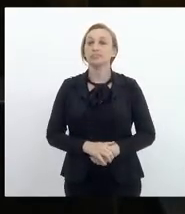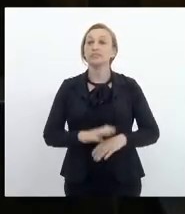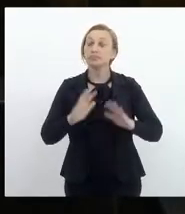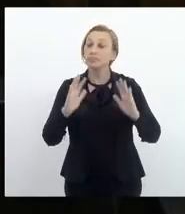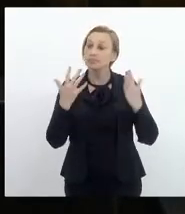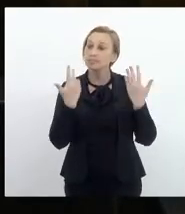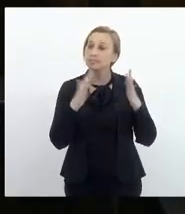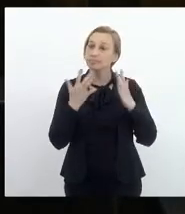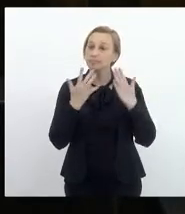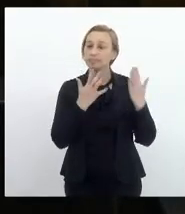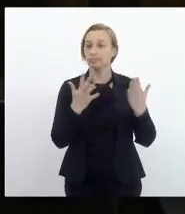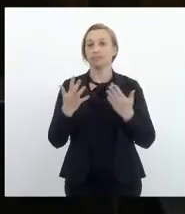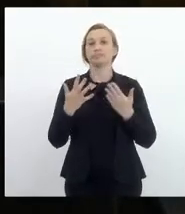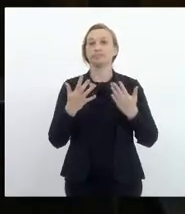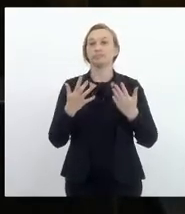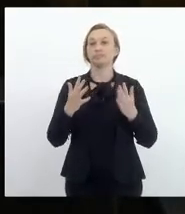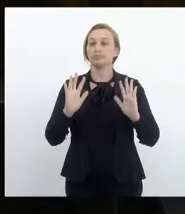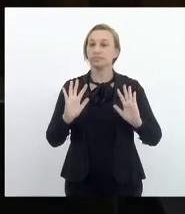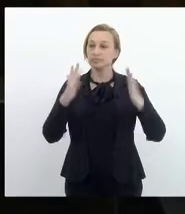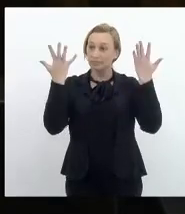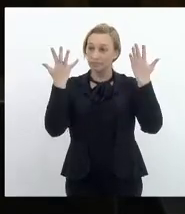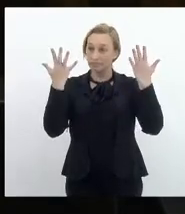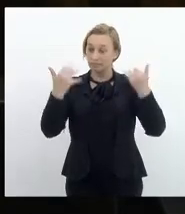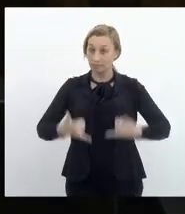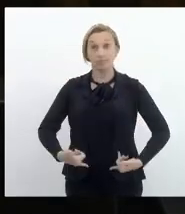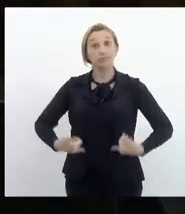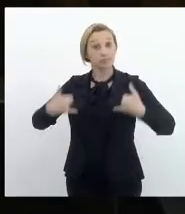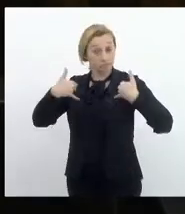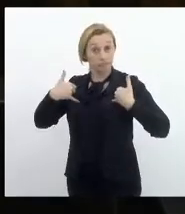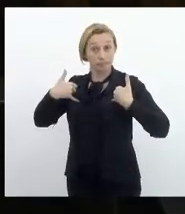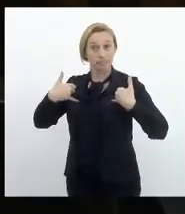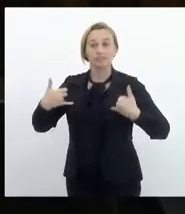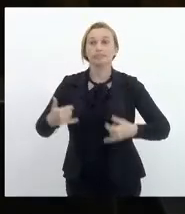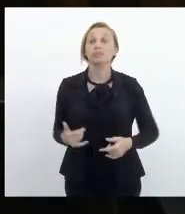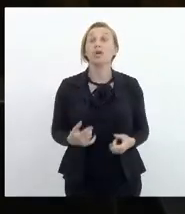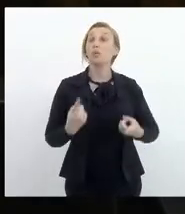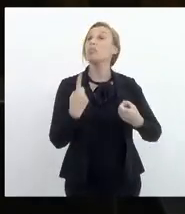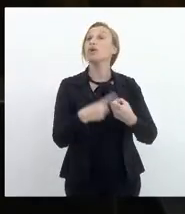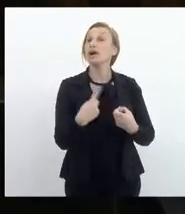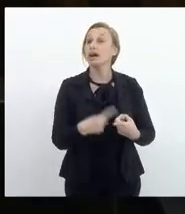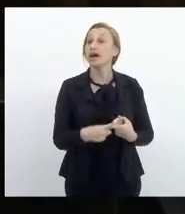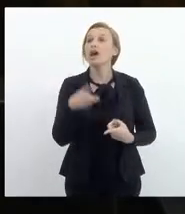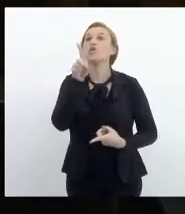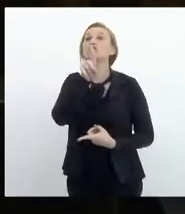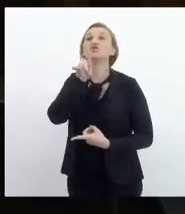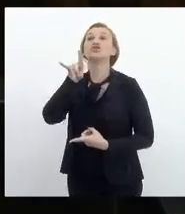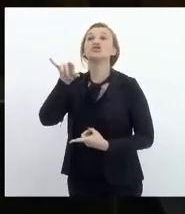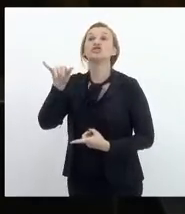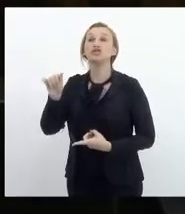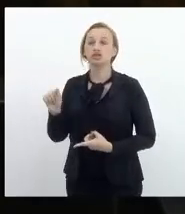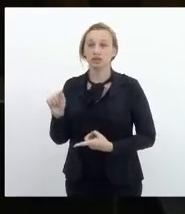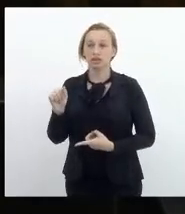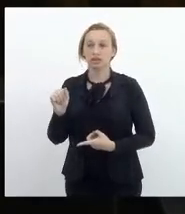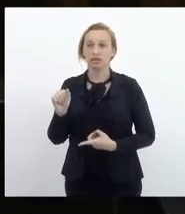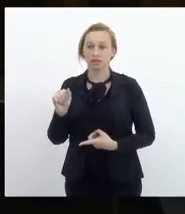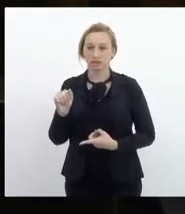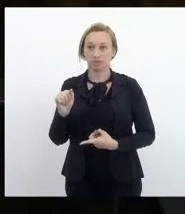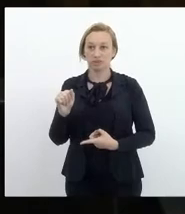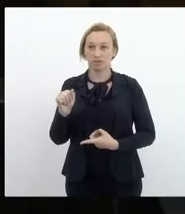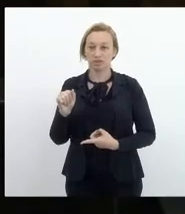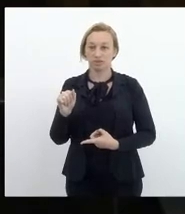comemorar é com muito orgulho porque é o dia que a